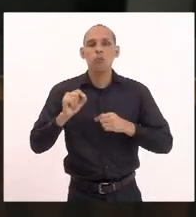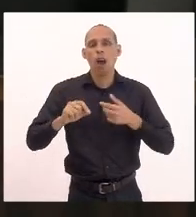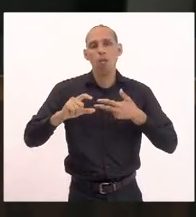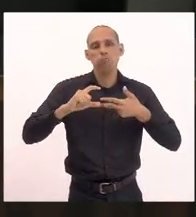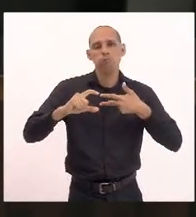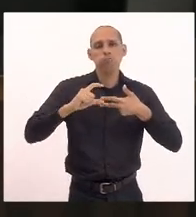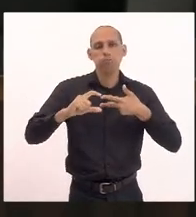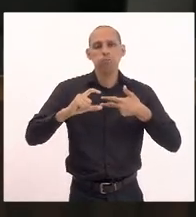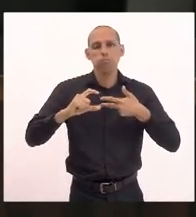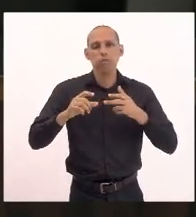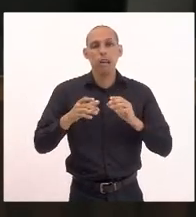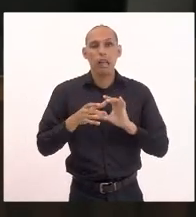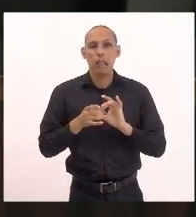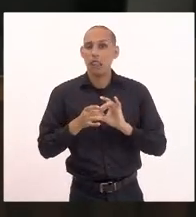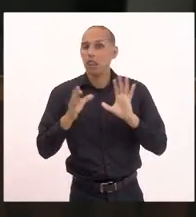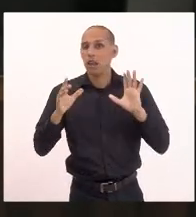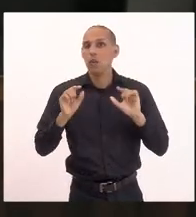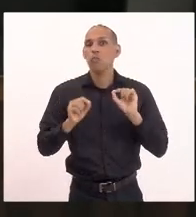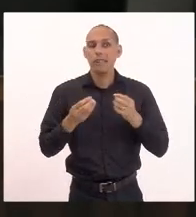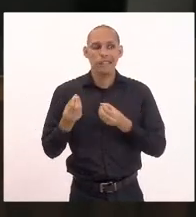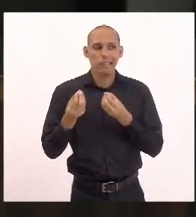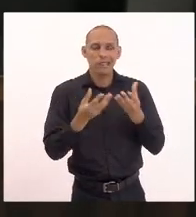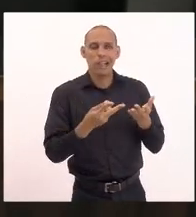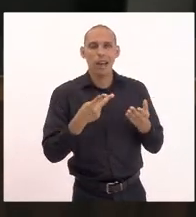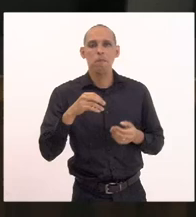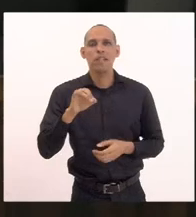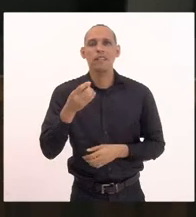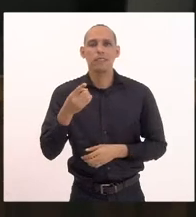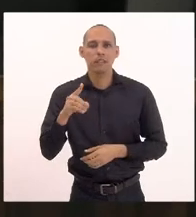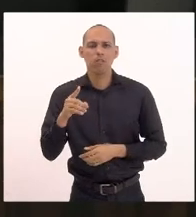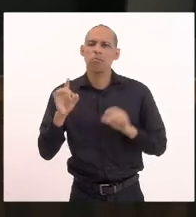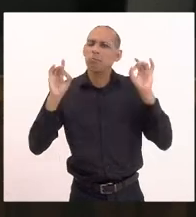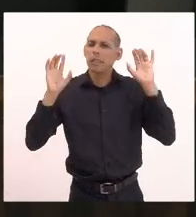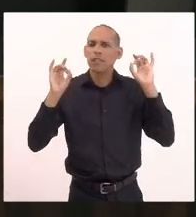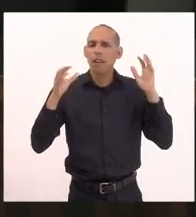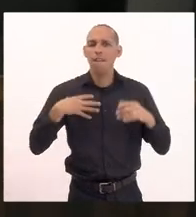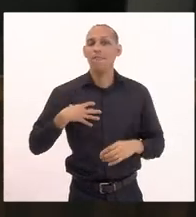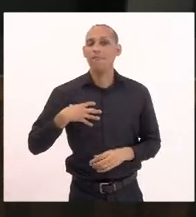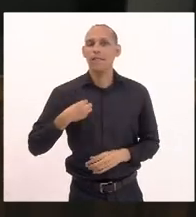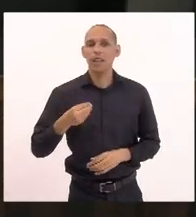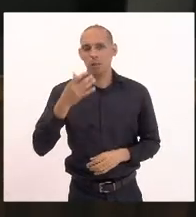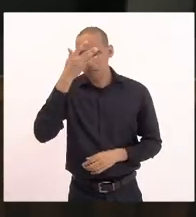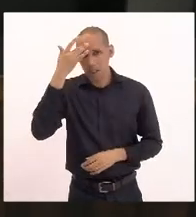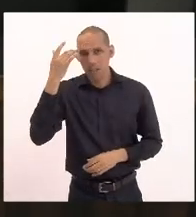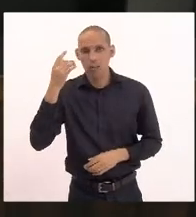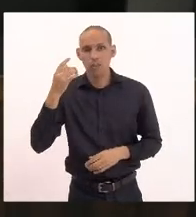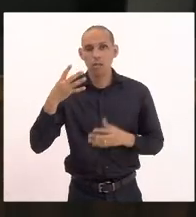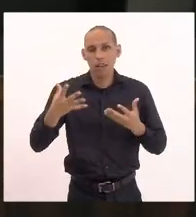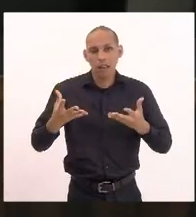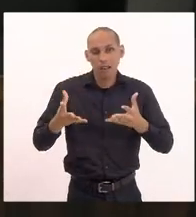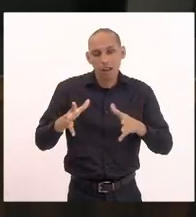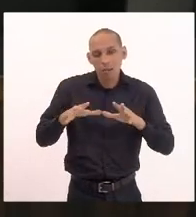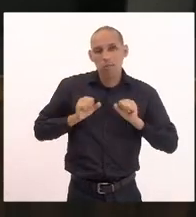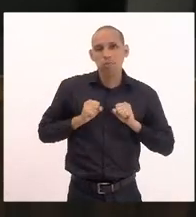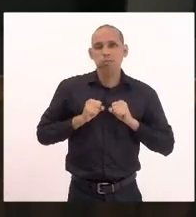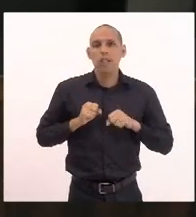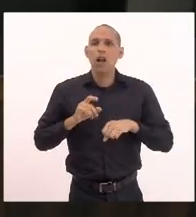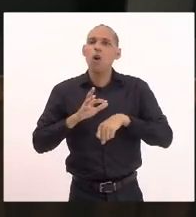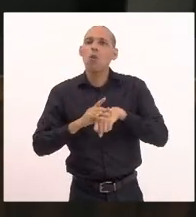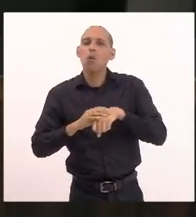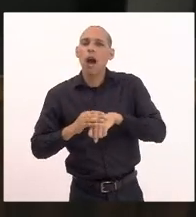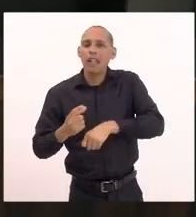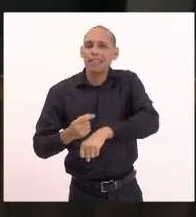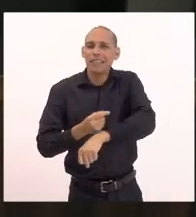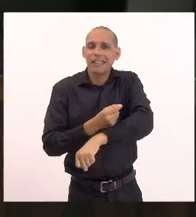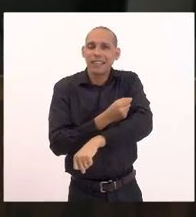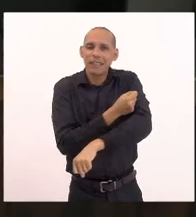autorizado a conceder pensão especial aos filhos de pessoas atingidas pela hanseníase. Pareceres da Comissão